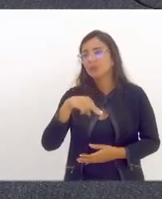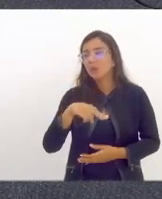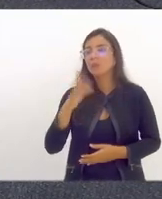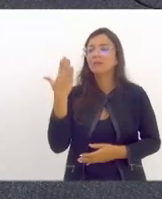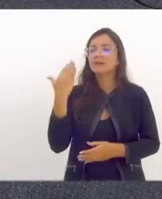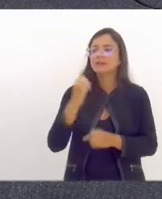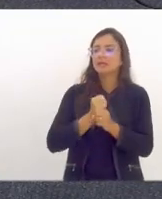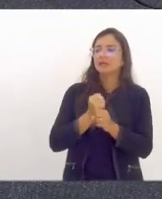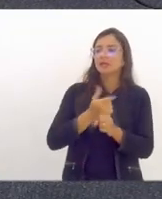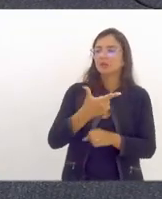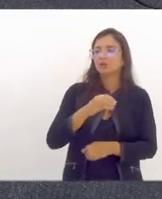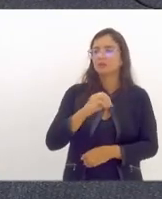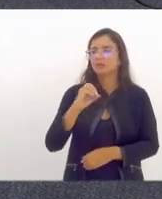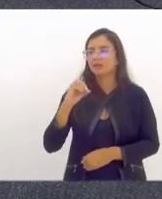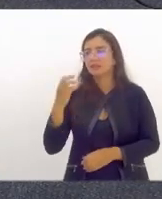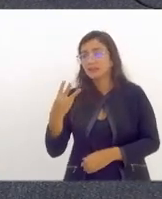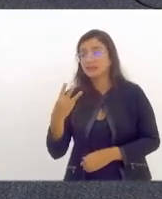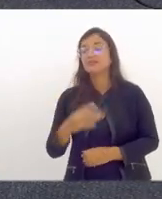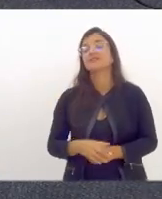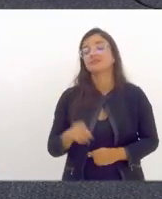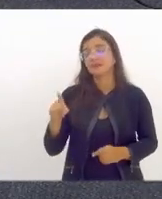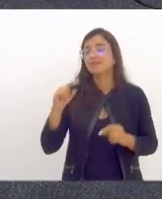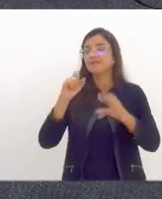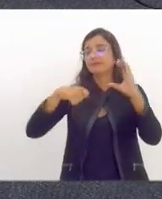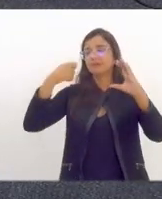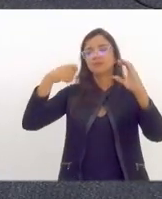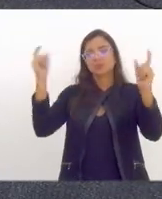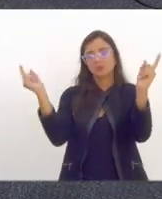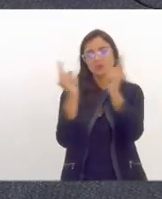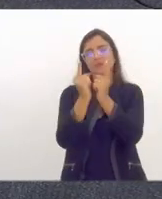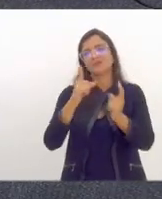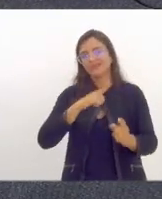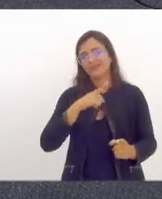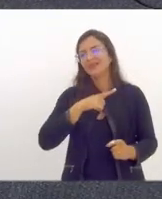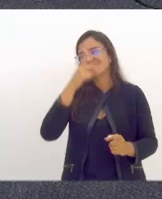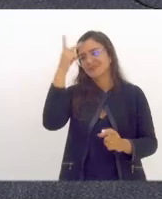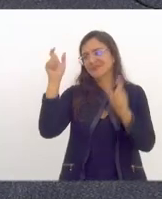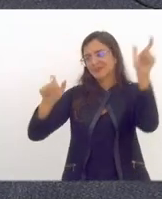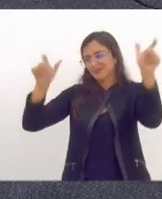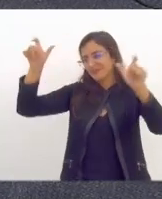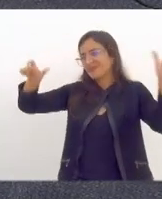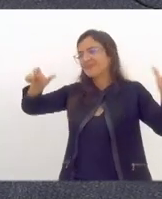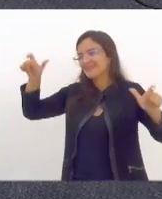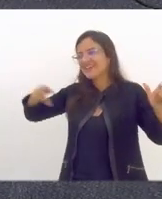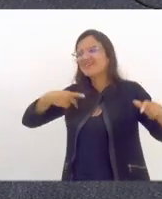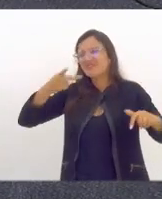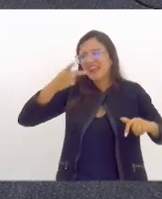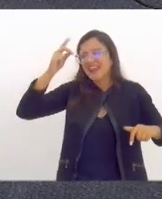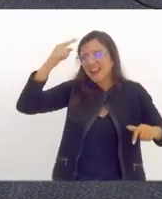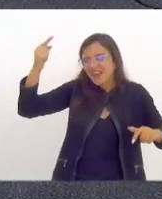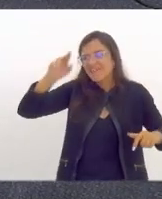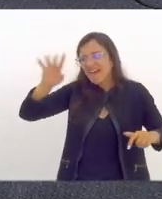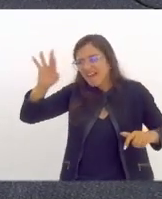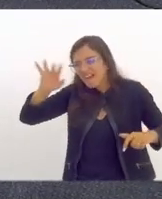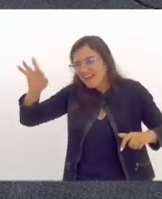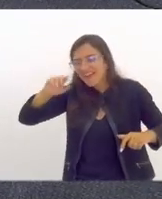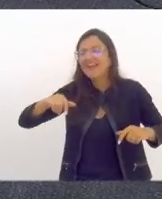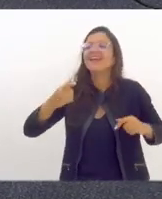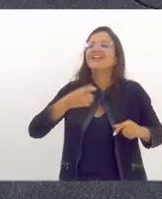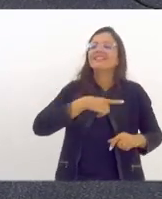é curta e metragem em 2003 tem todos esses exemplos que eu falei que eu cantei aqui Dona Antônia Daniel